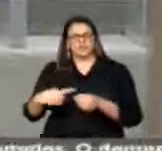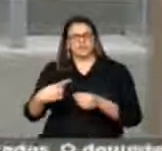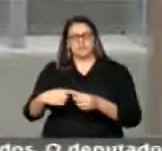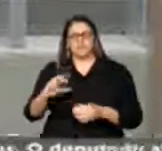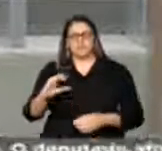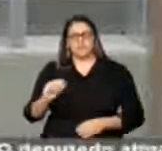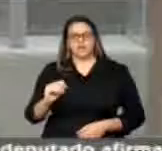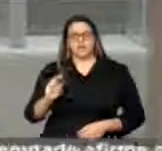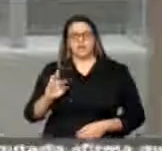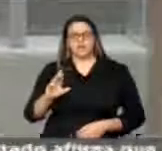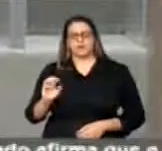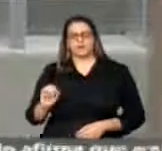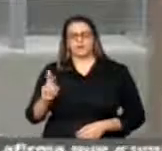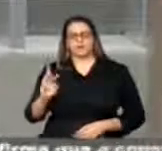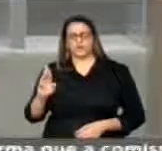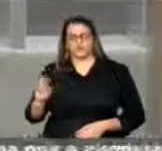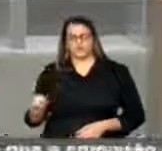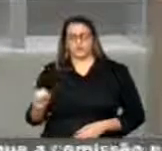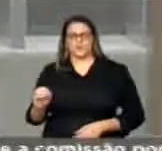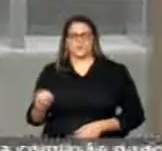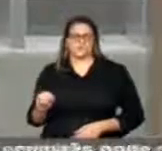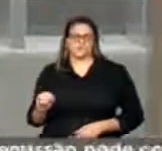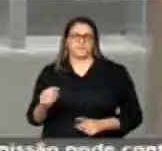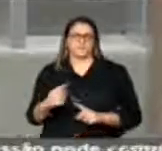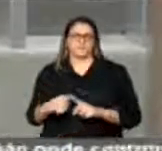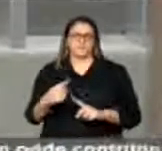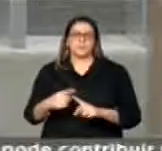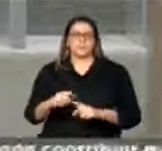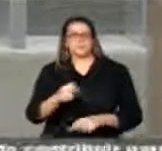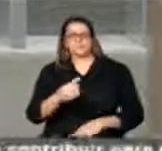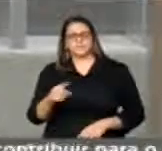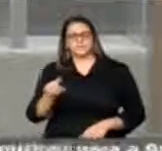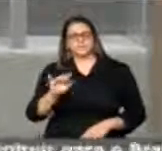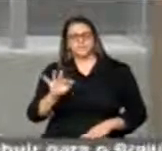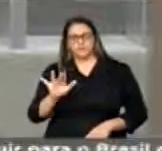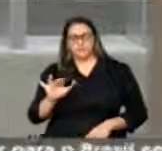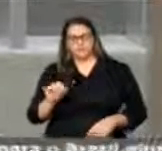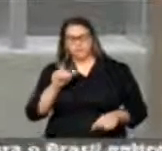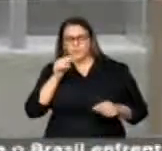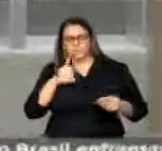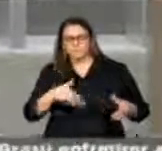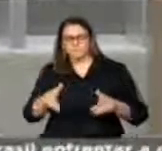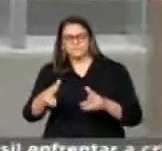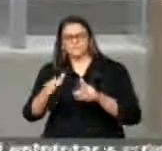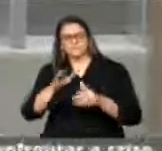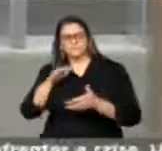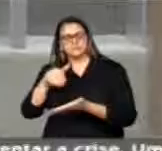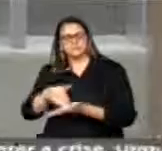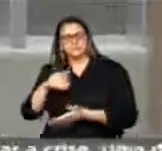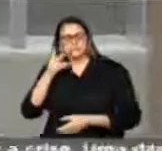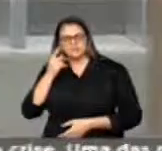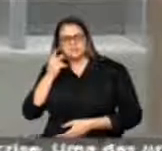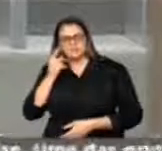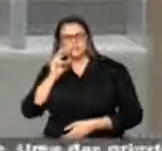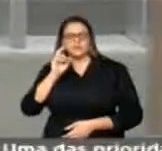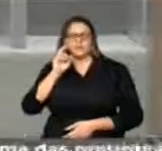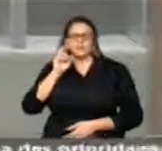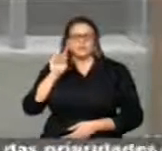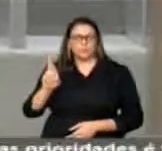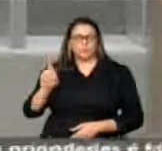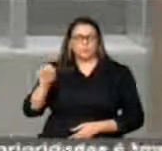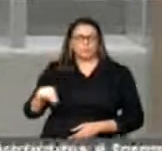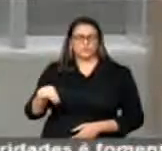interligação São Francisco com o Ceará, Paraíba, Rio Grande do Norte. E isso é um projeto de